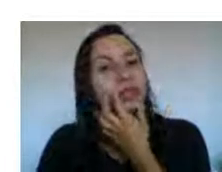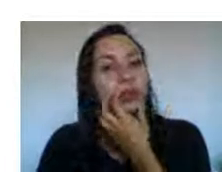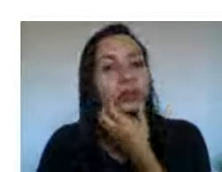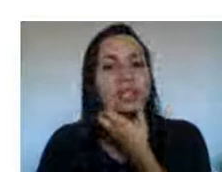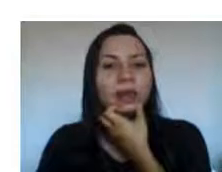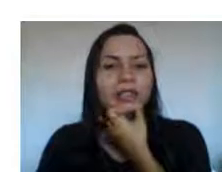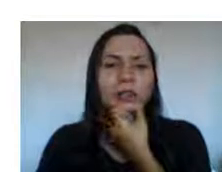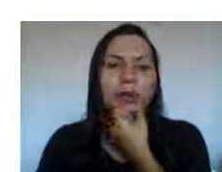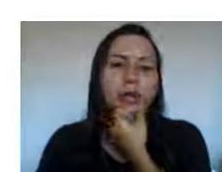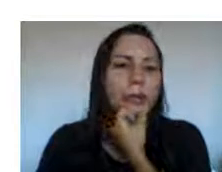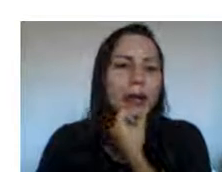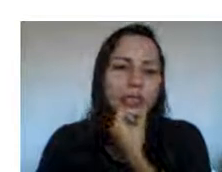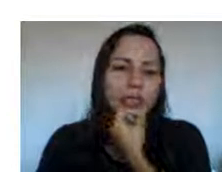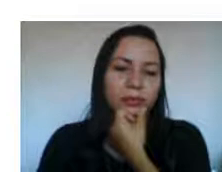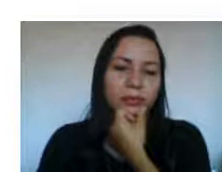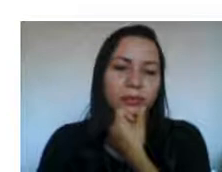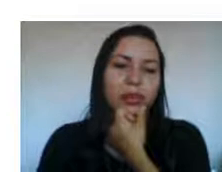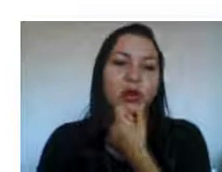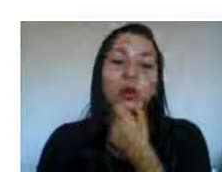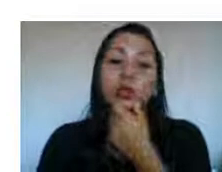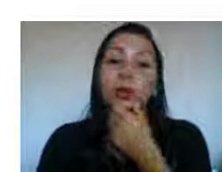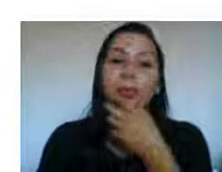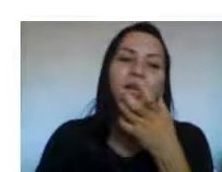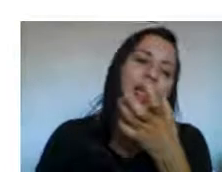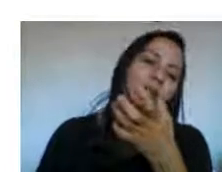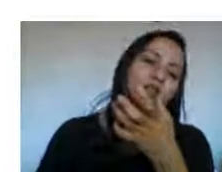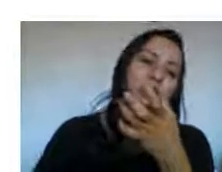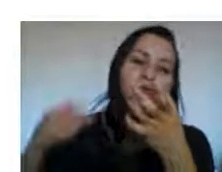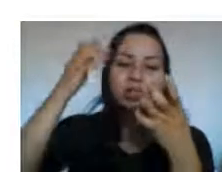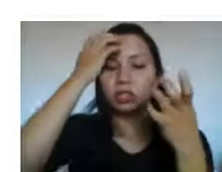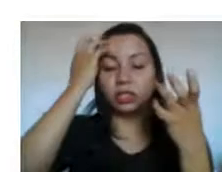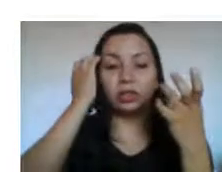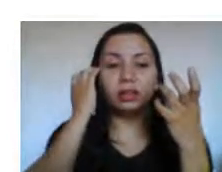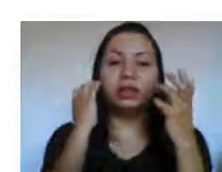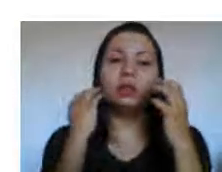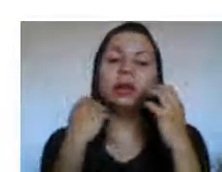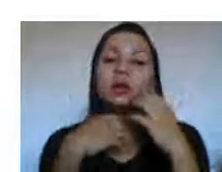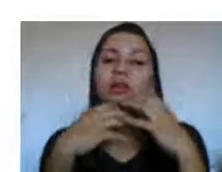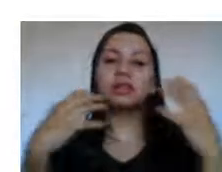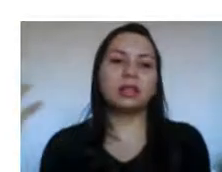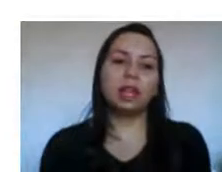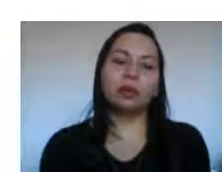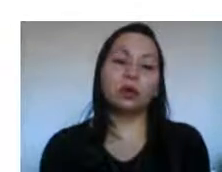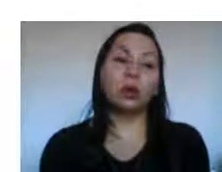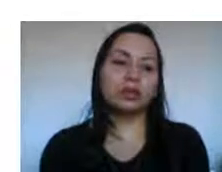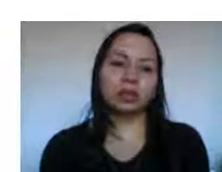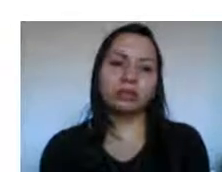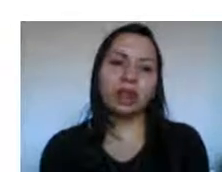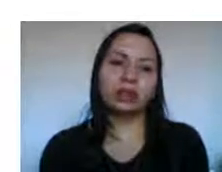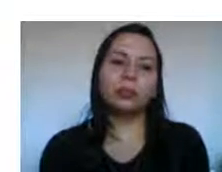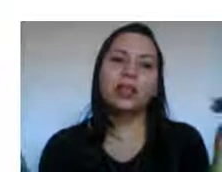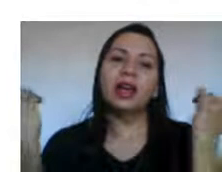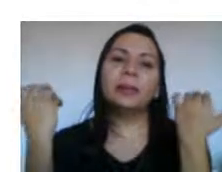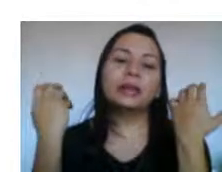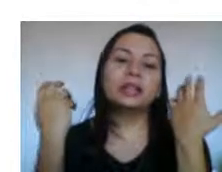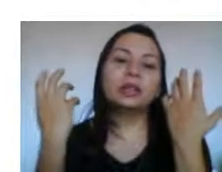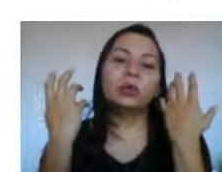chamo a atenção de vocês para essa primeira imagem, onde um ambiente, onde a gente tem aqui um ecossistema